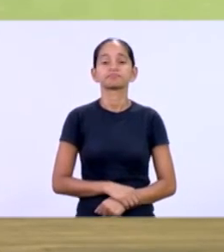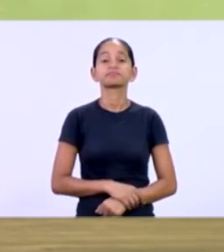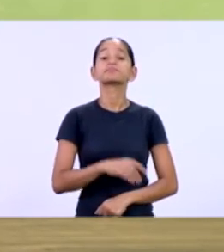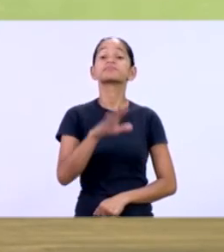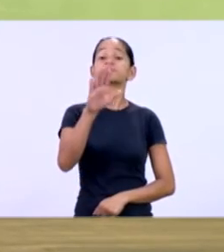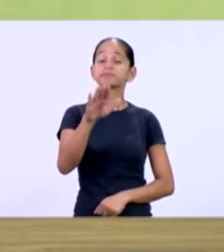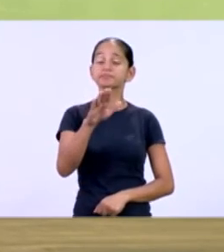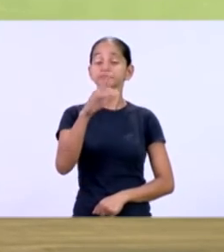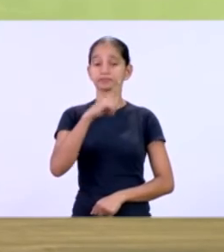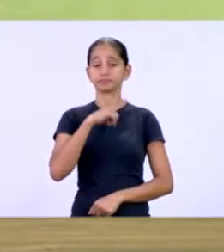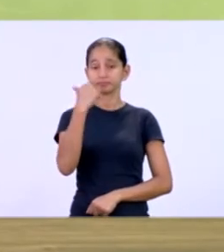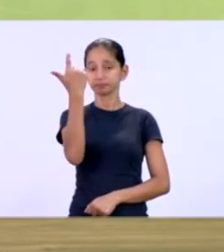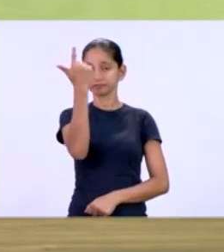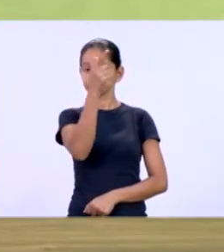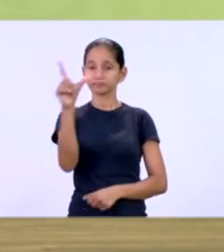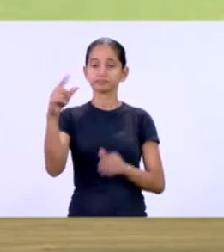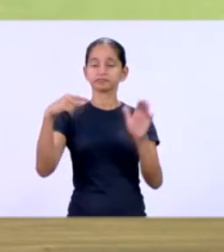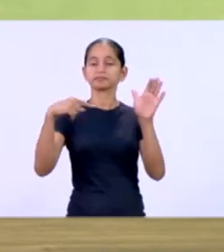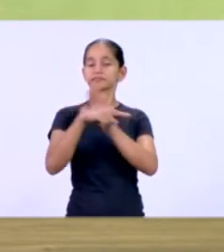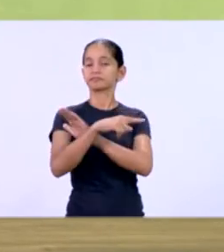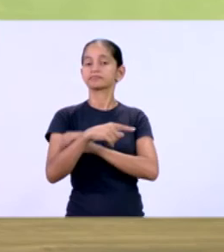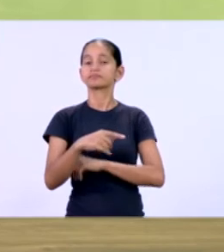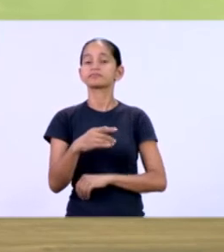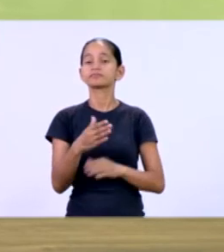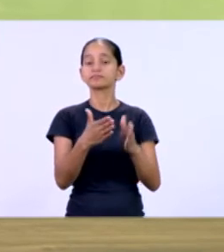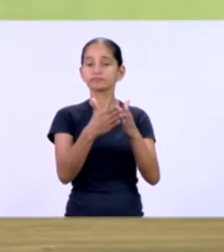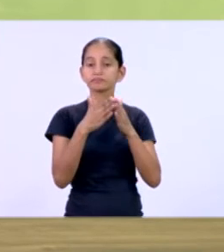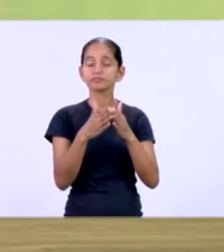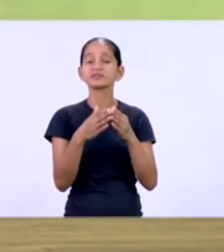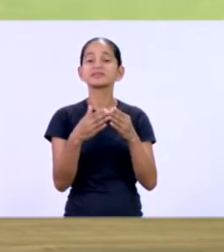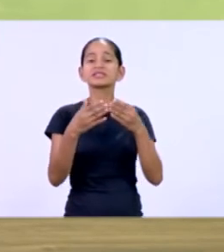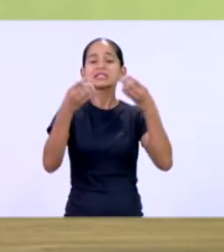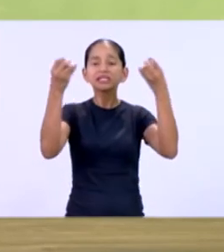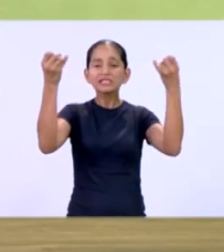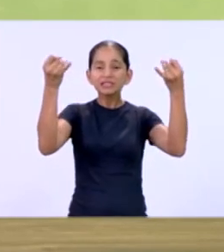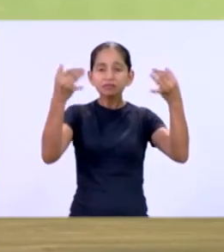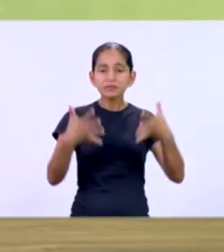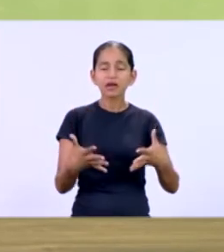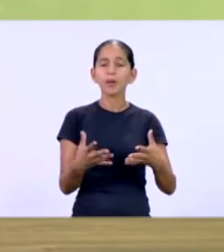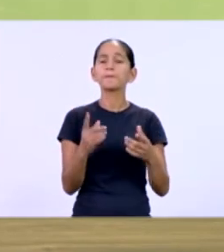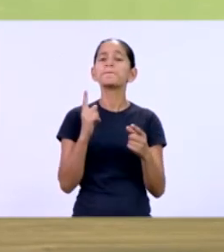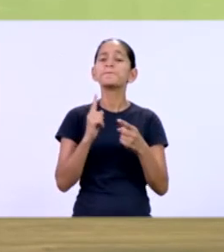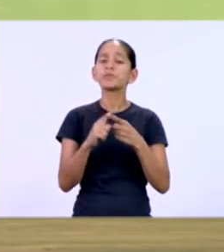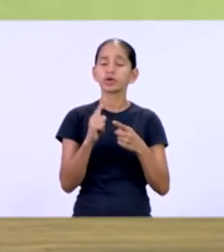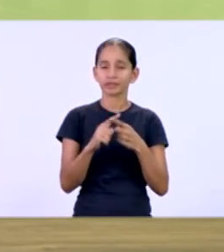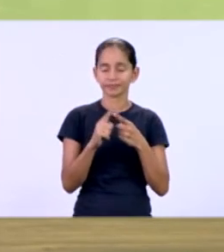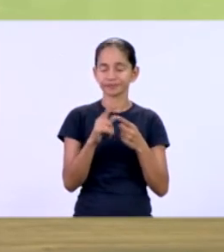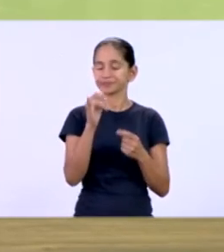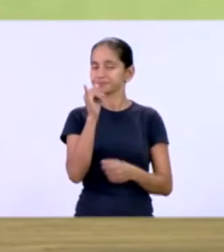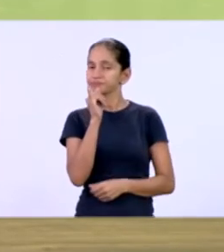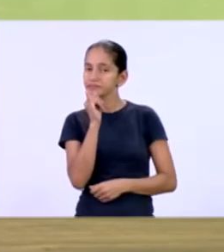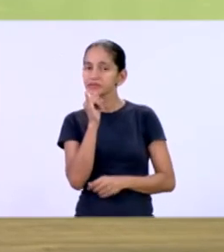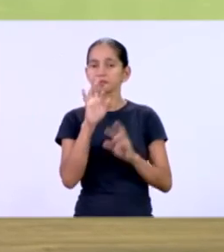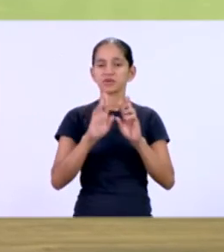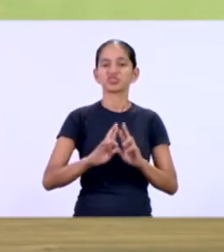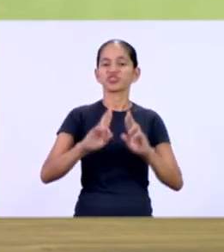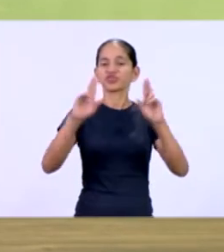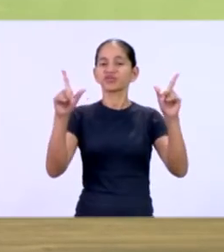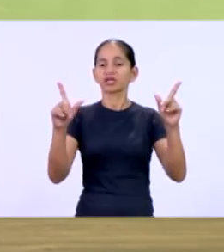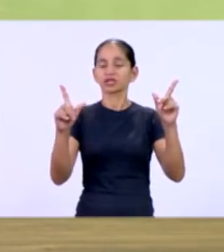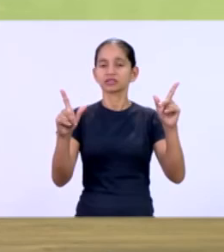Tem ainda pergunta aqui pedindo para dar uma explicação melhor por que surgiu essa diferença das duas